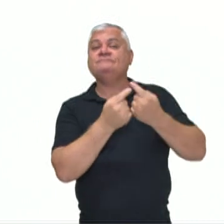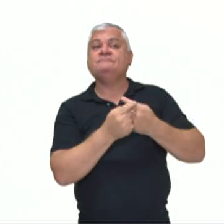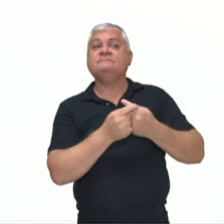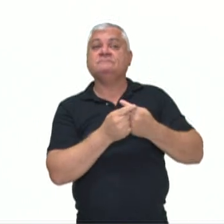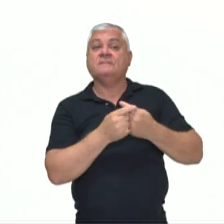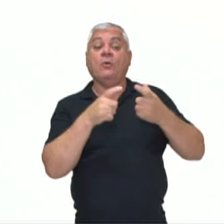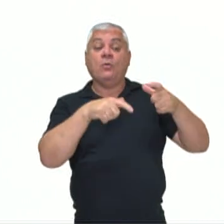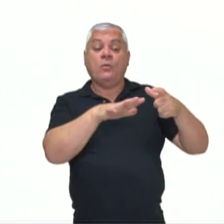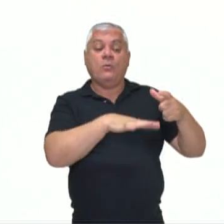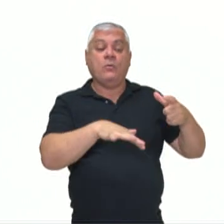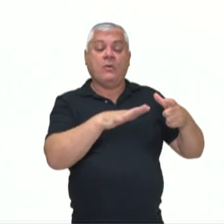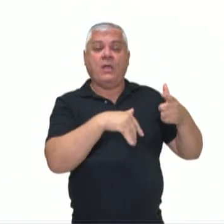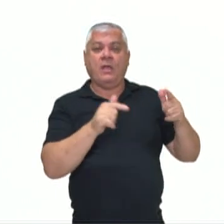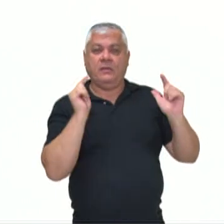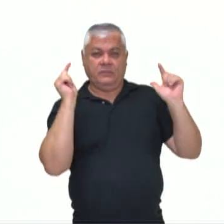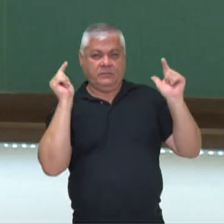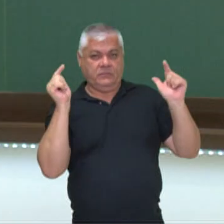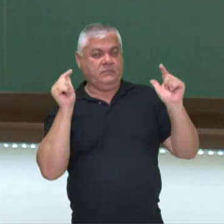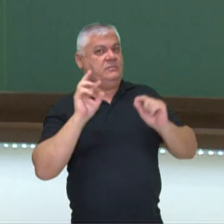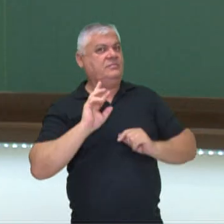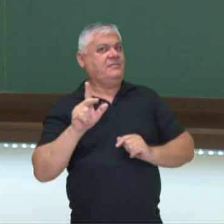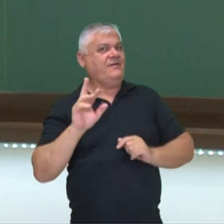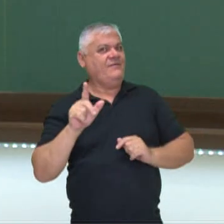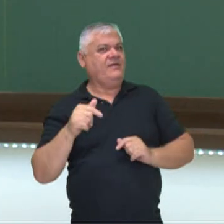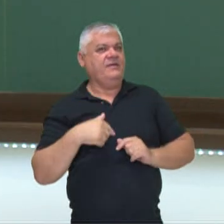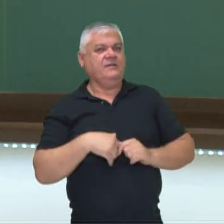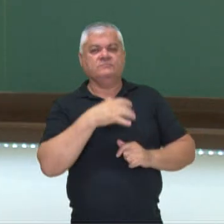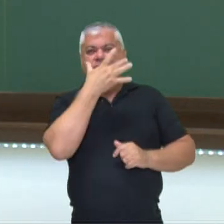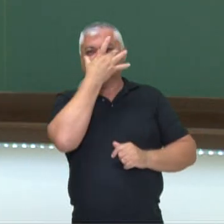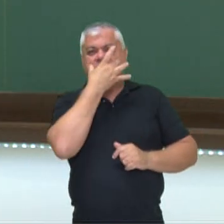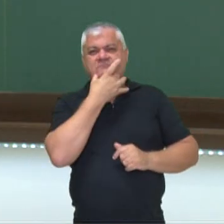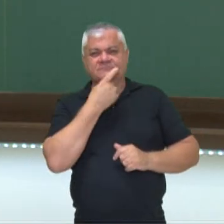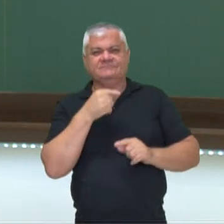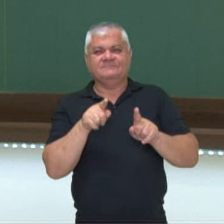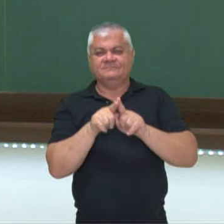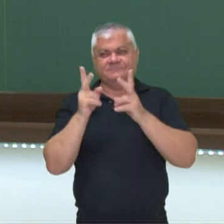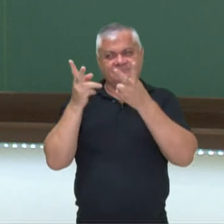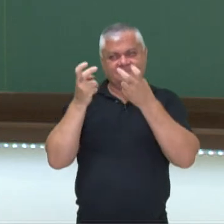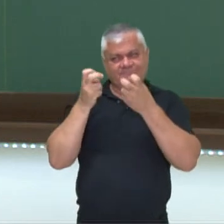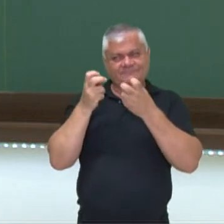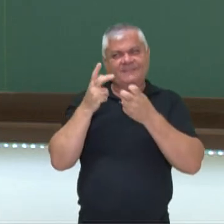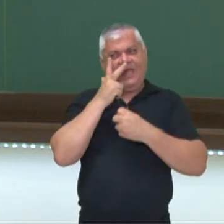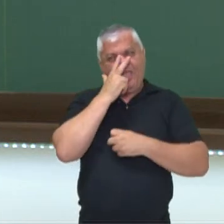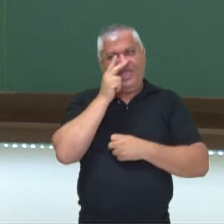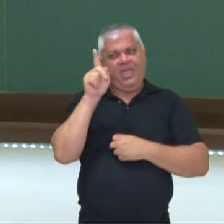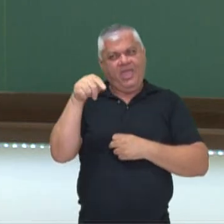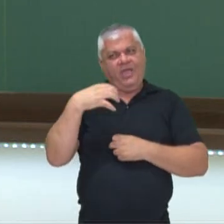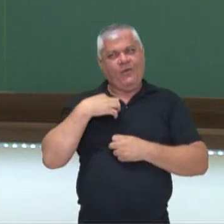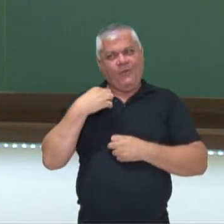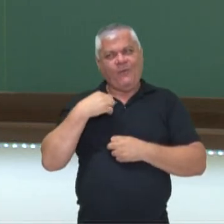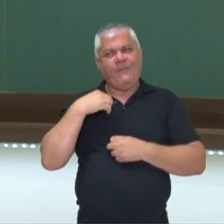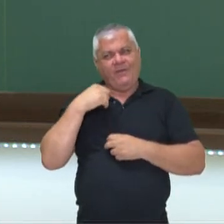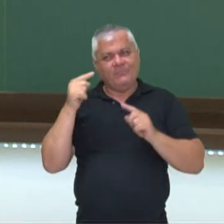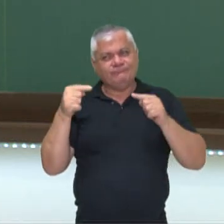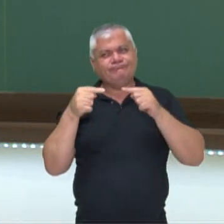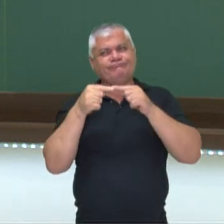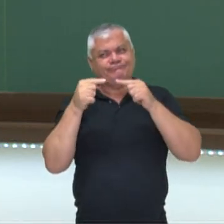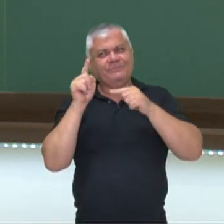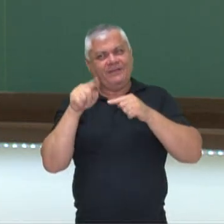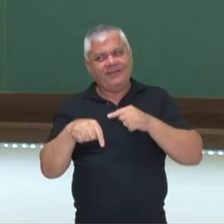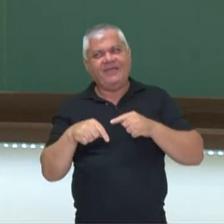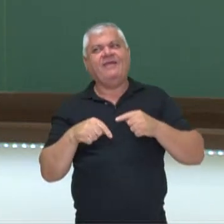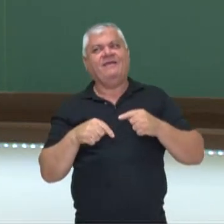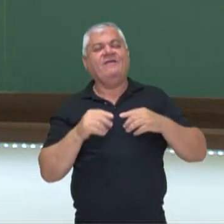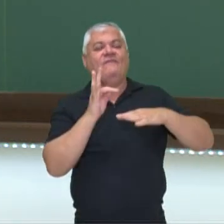mais descontraído. Olhem, né, as expressões também. Então, pela vestimenta, a gente pode indicar que aí se